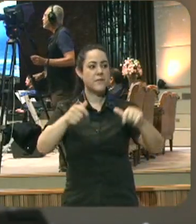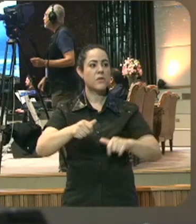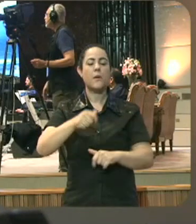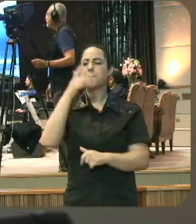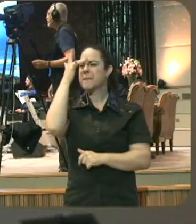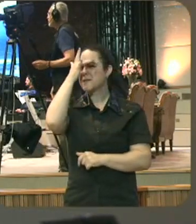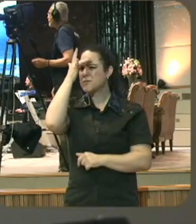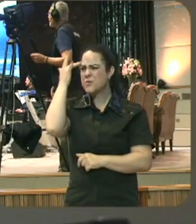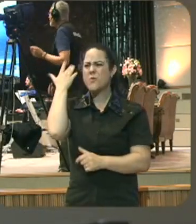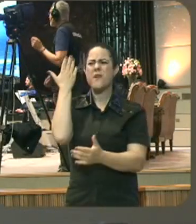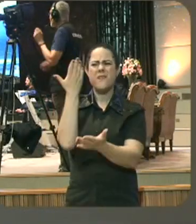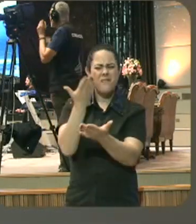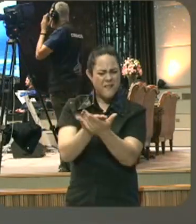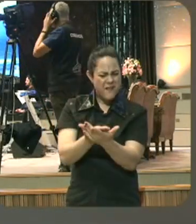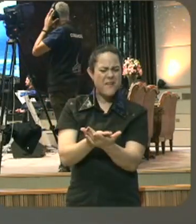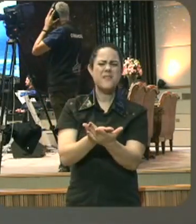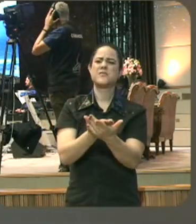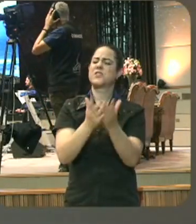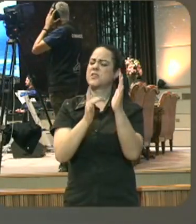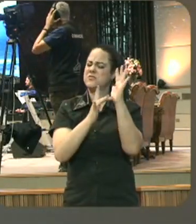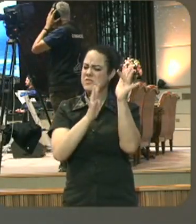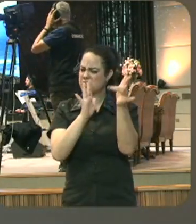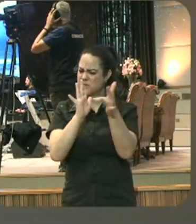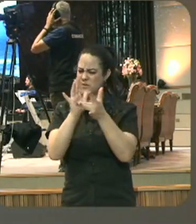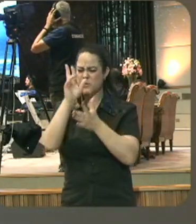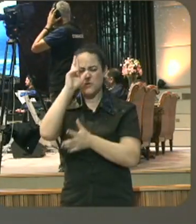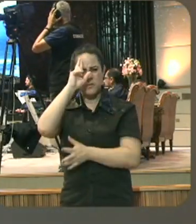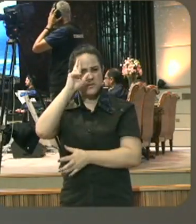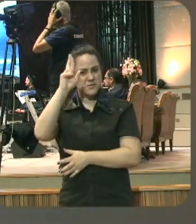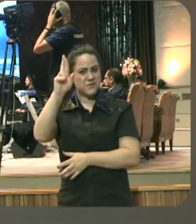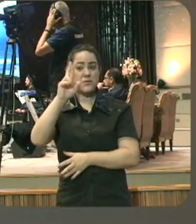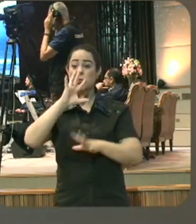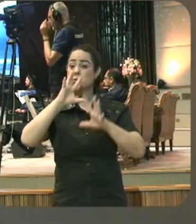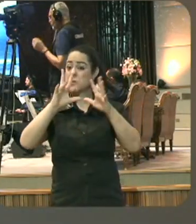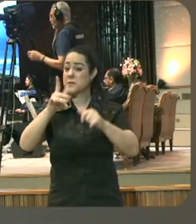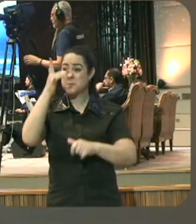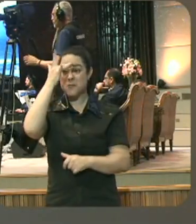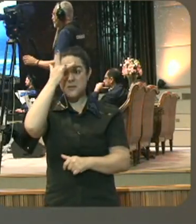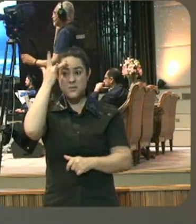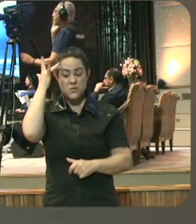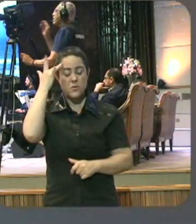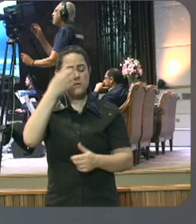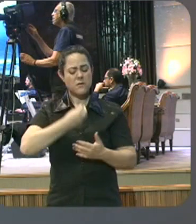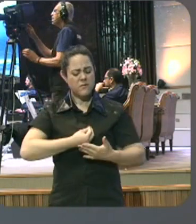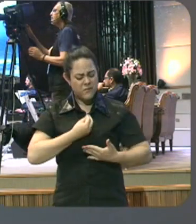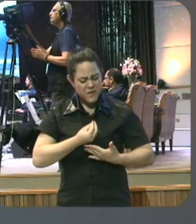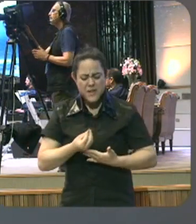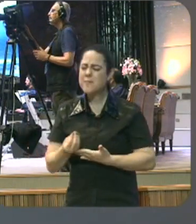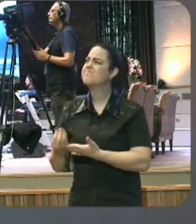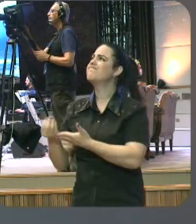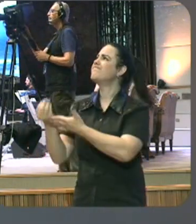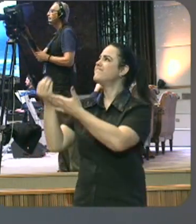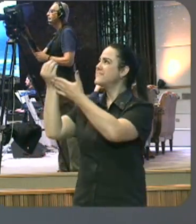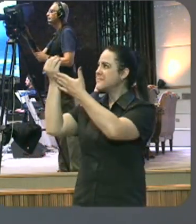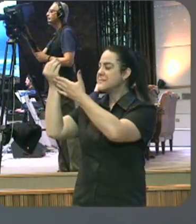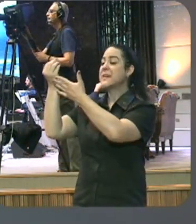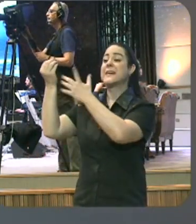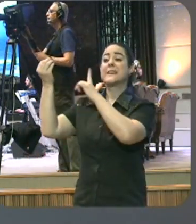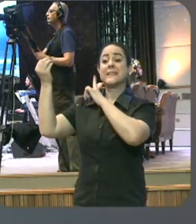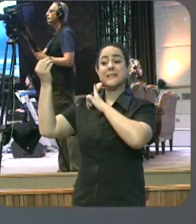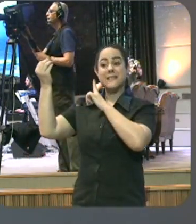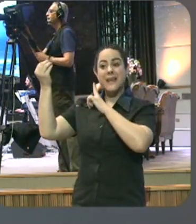todo aquele que crê no Senhor Jesus Cristo, todo aquele que se entrega para Ele, vai ter os